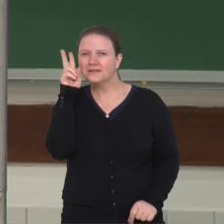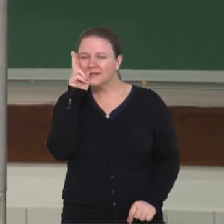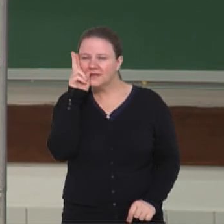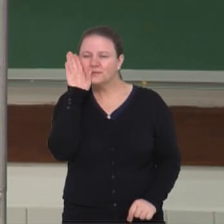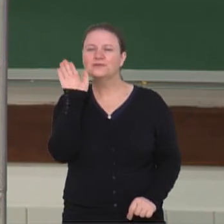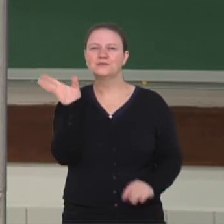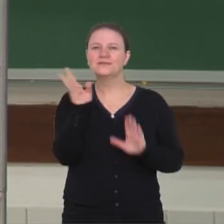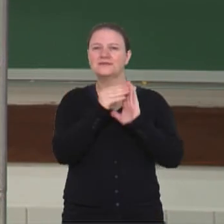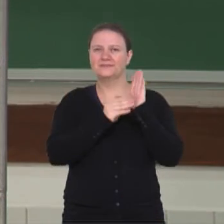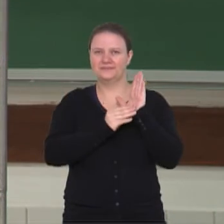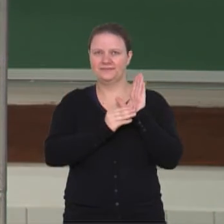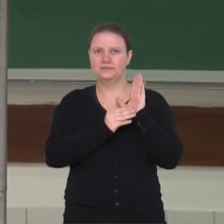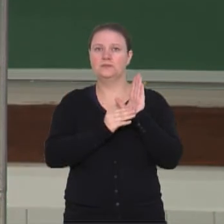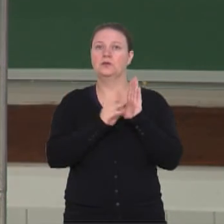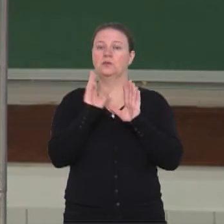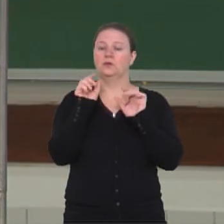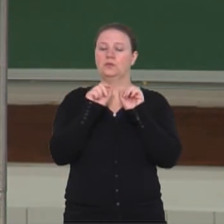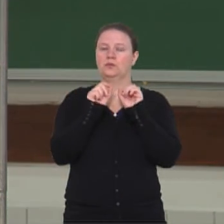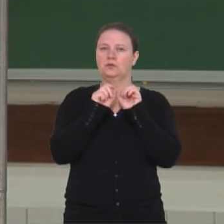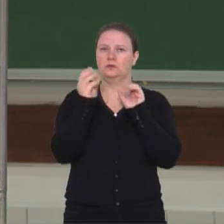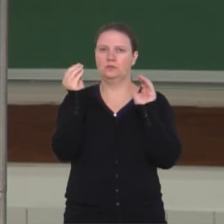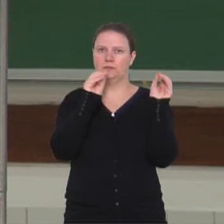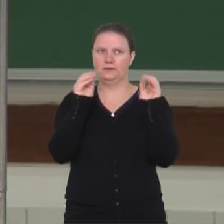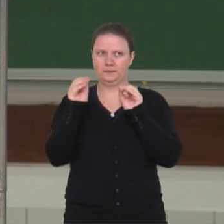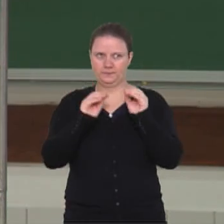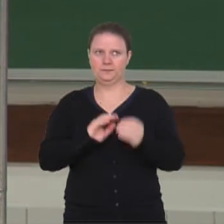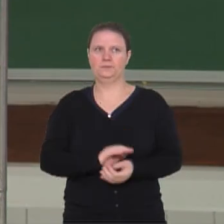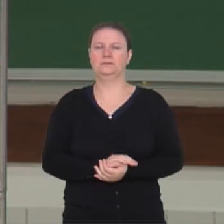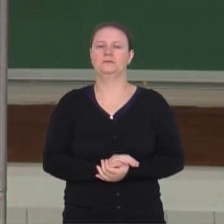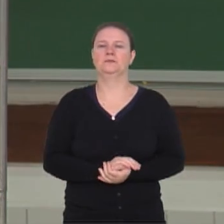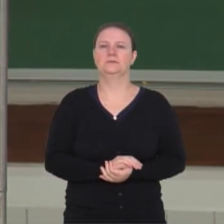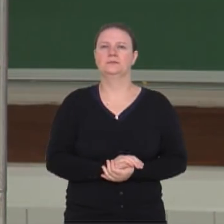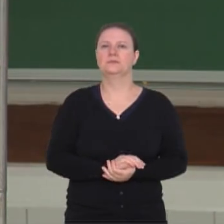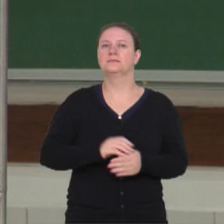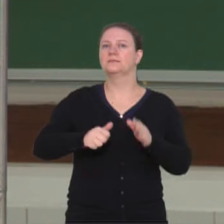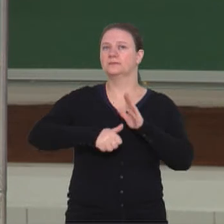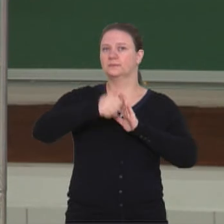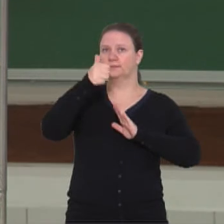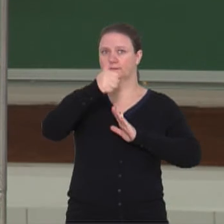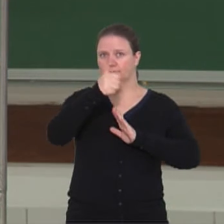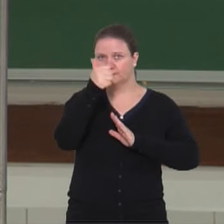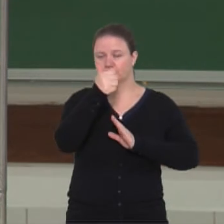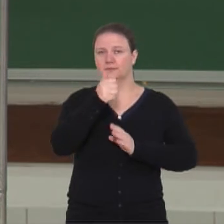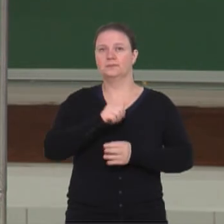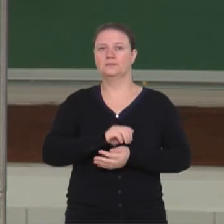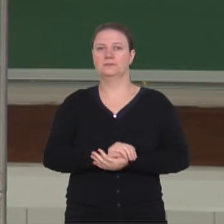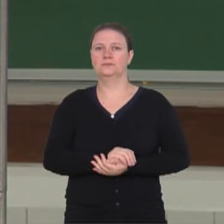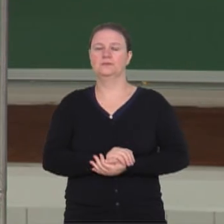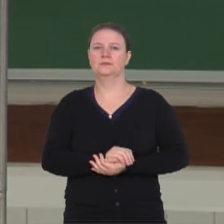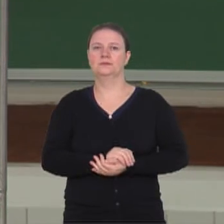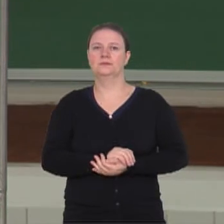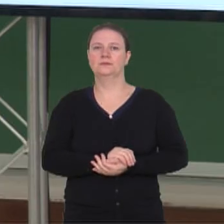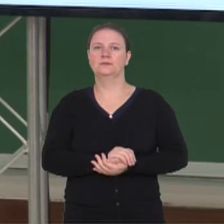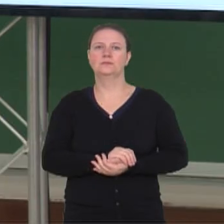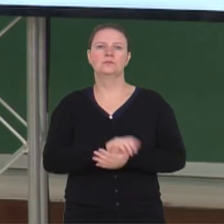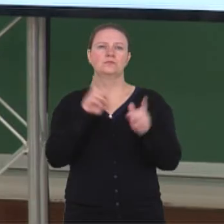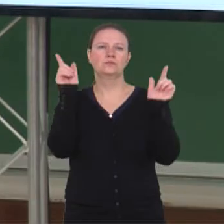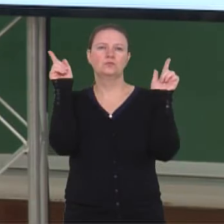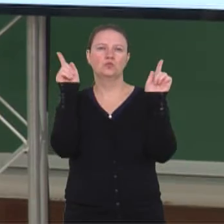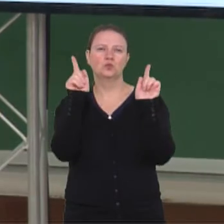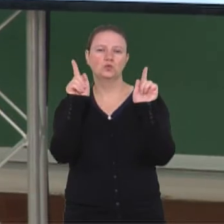lembrou? Vamos lá, vamos resolver então os exercícios. Primeiro, vamos aqui